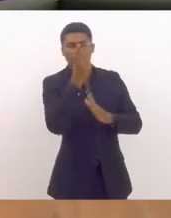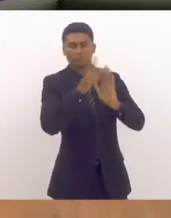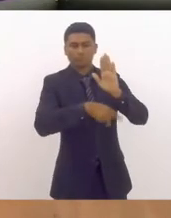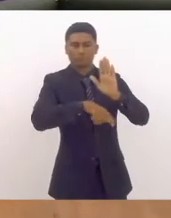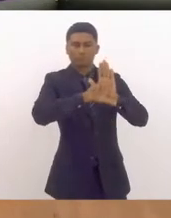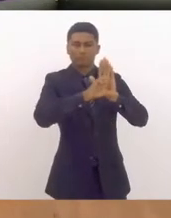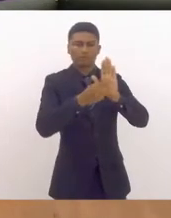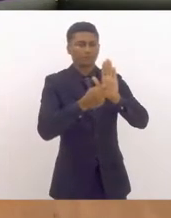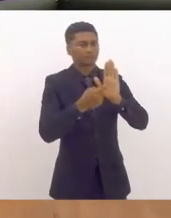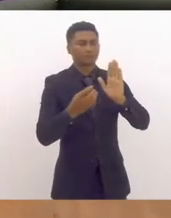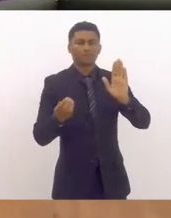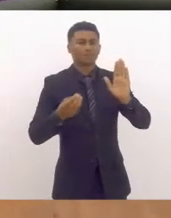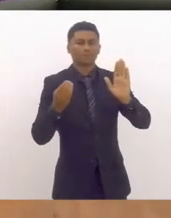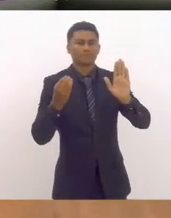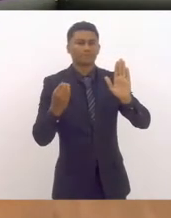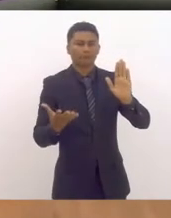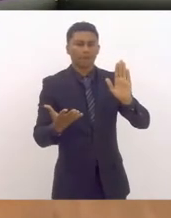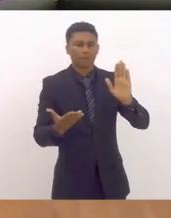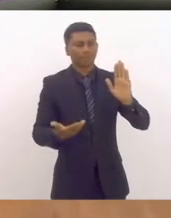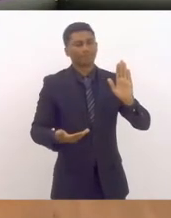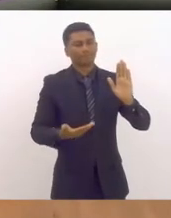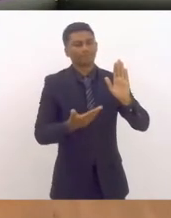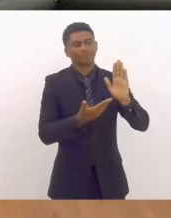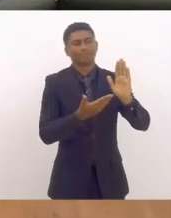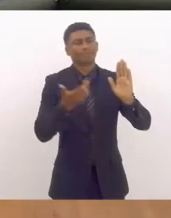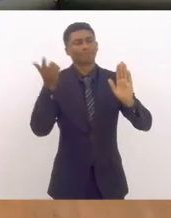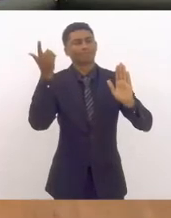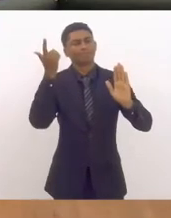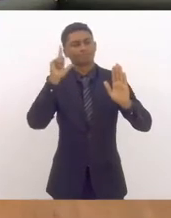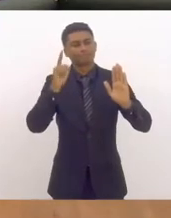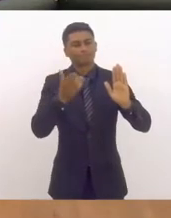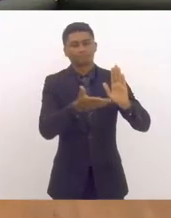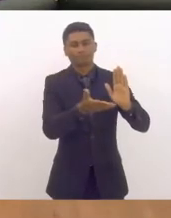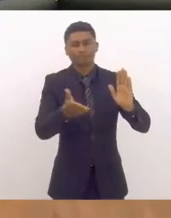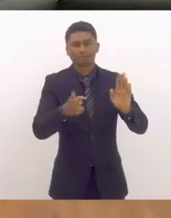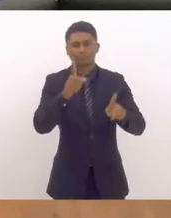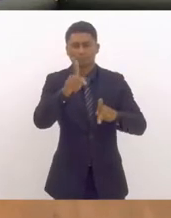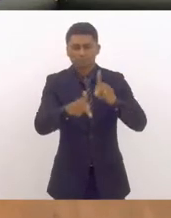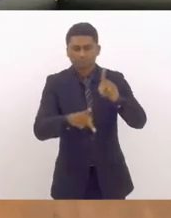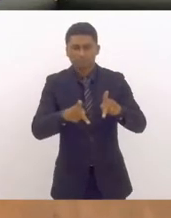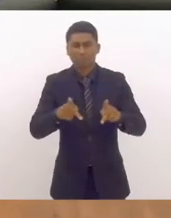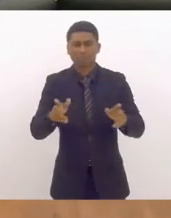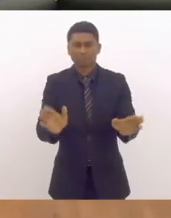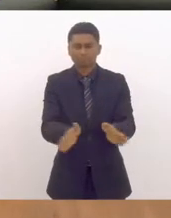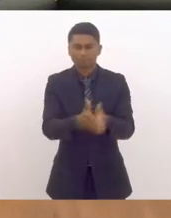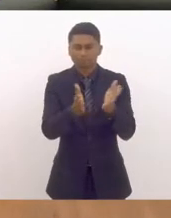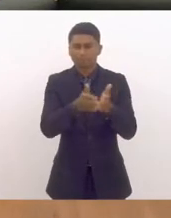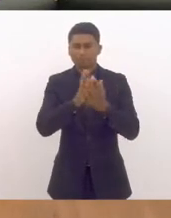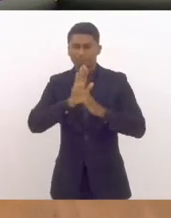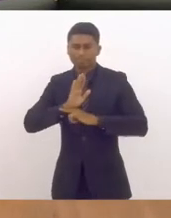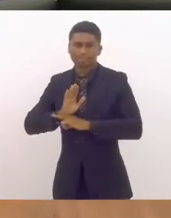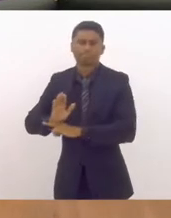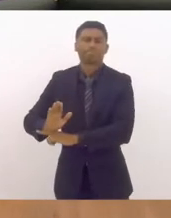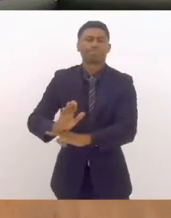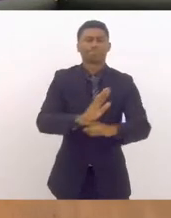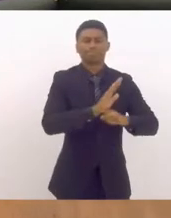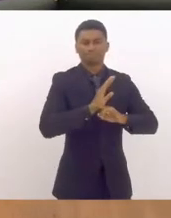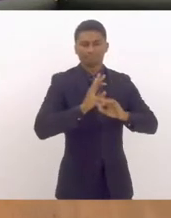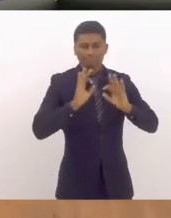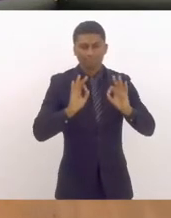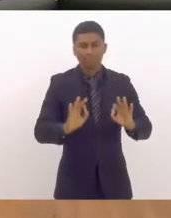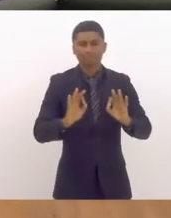efetivamente conseguir dar à população menos favorecida uma resposta digna